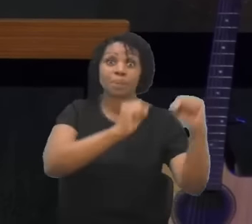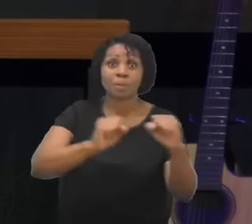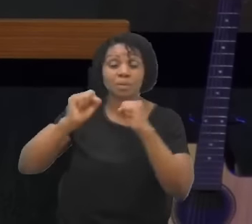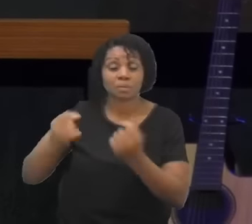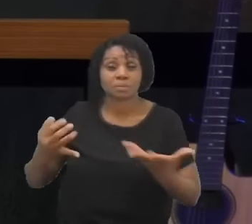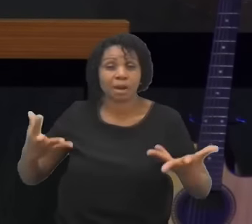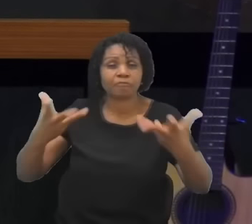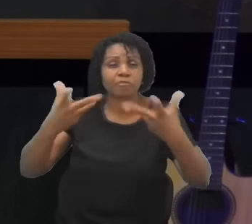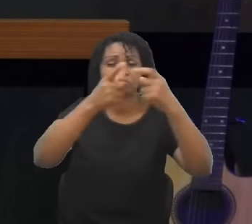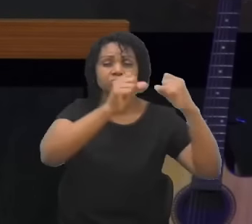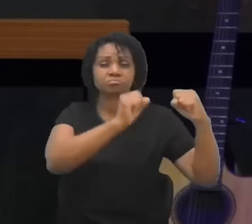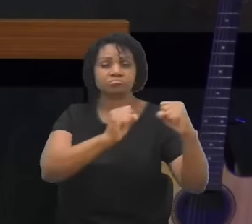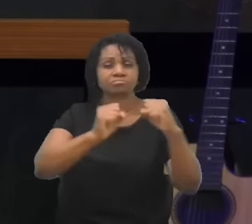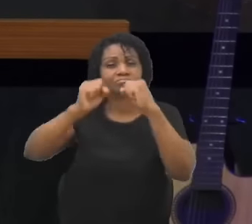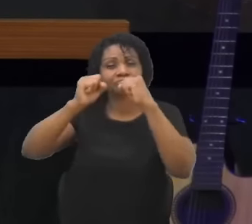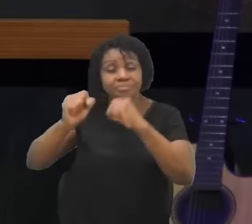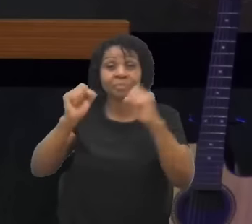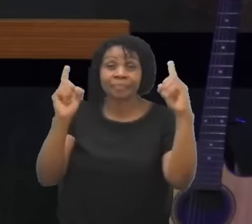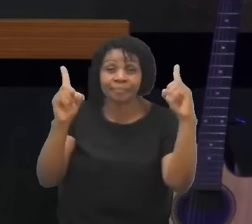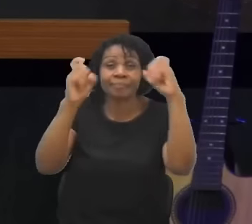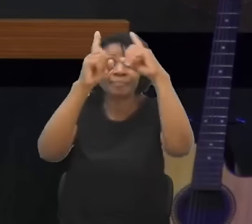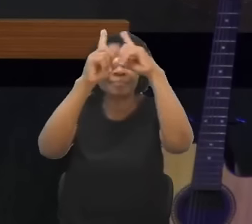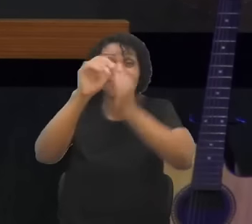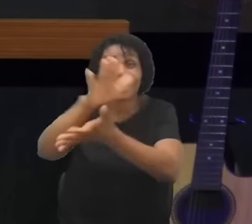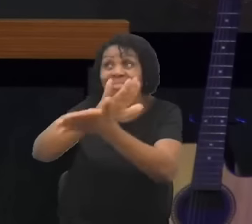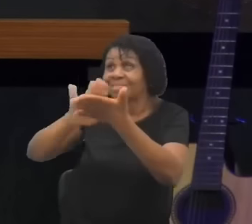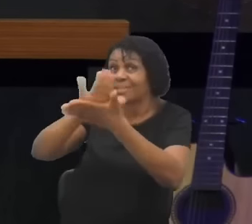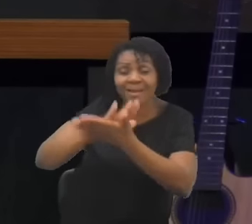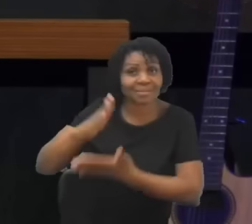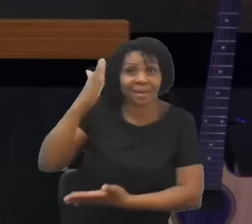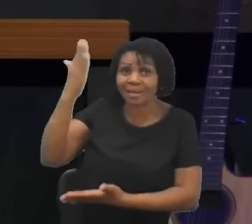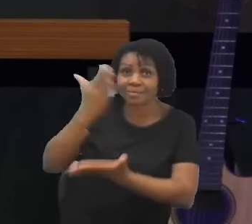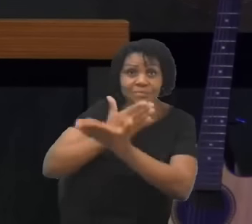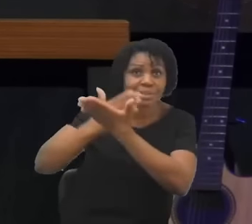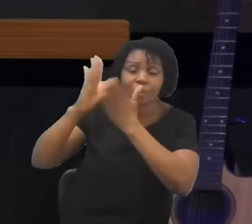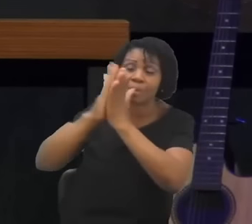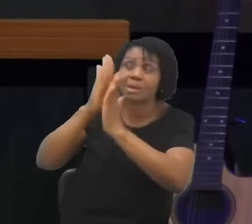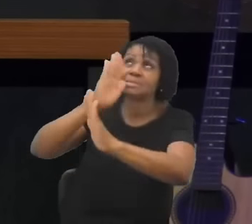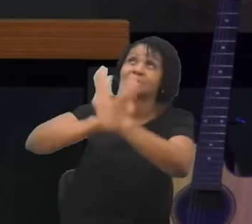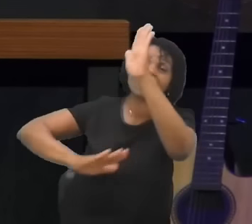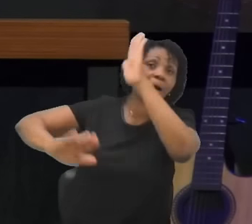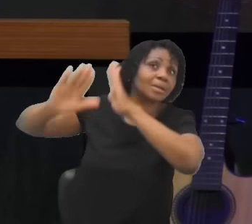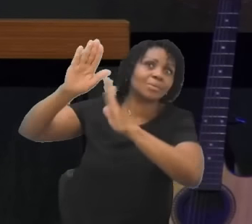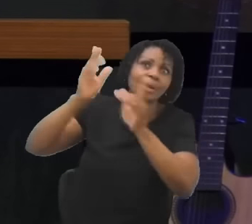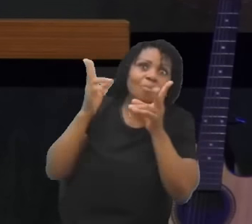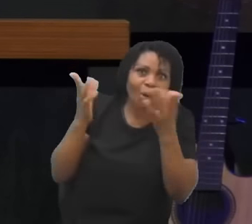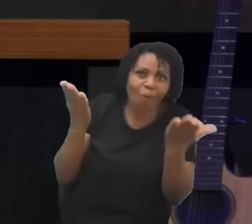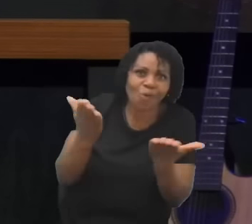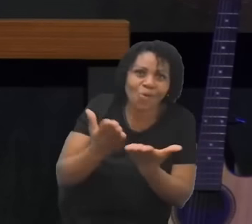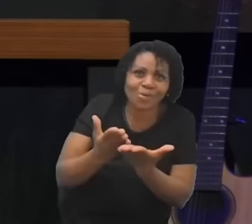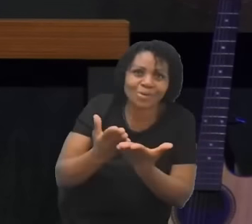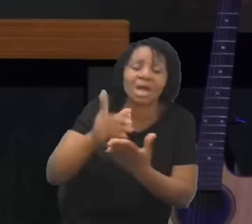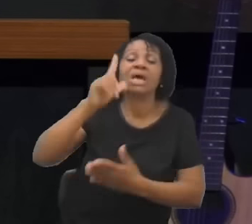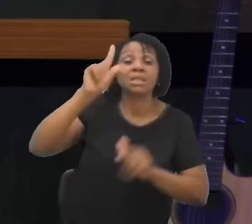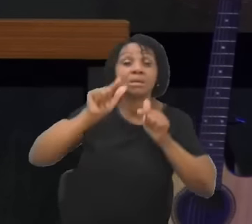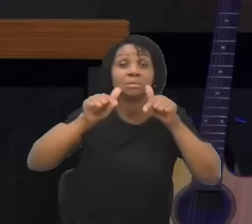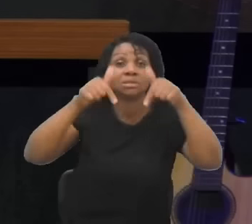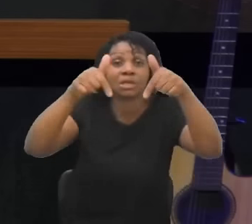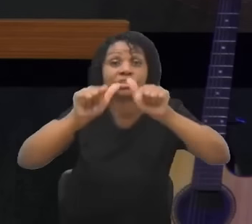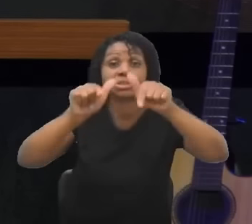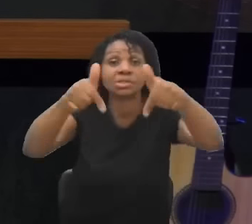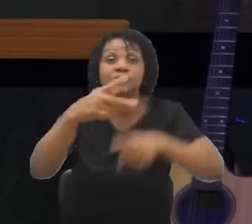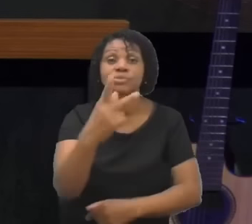maravilhoso, poderoso. Essas dificuldades não são nada. Quando você começa a adorar como você adorou hoje, o Deus já está agindo na